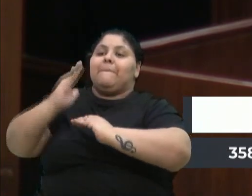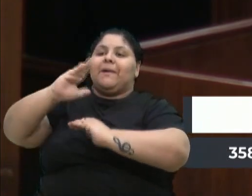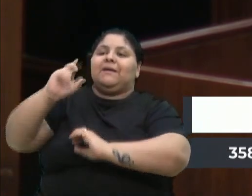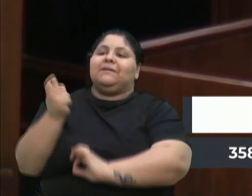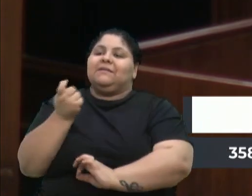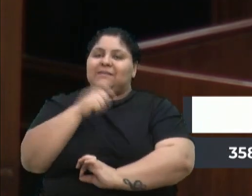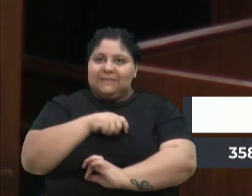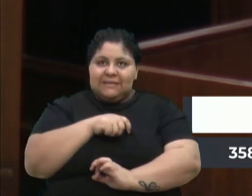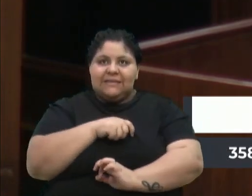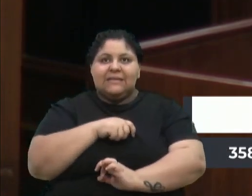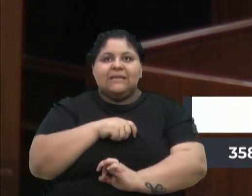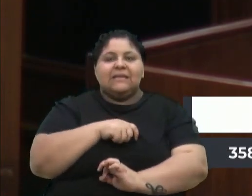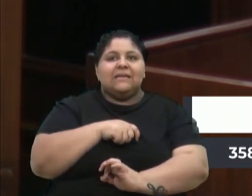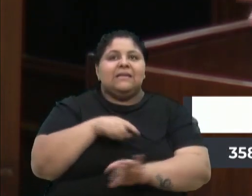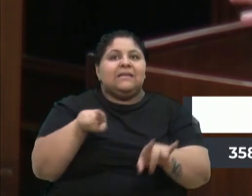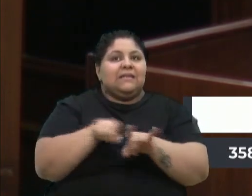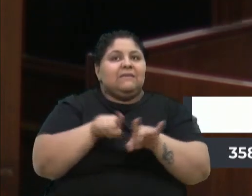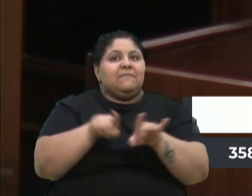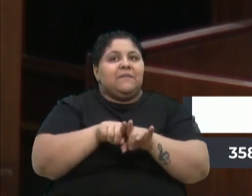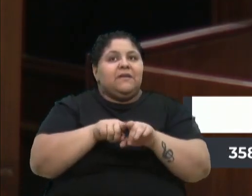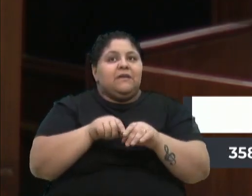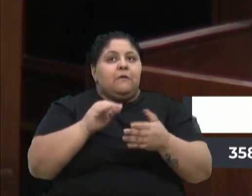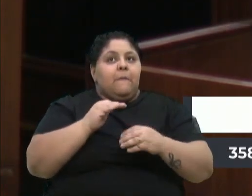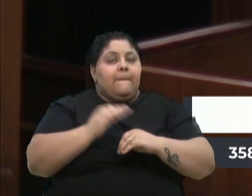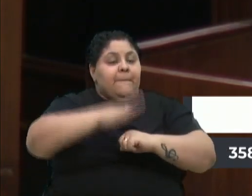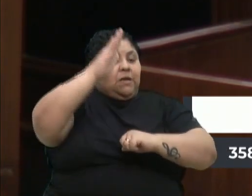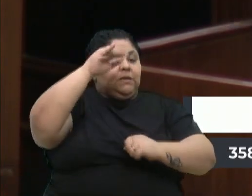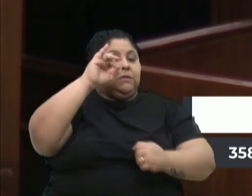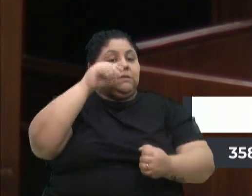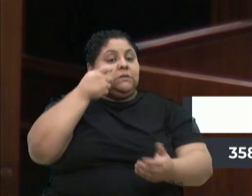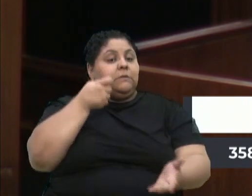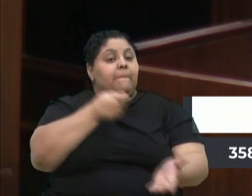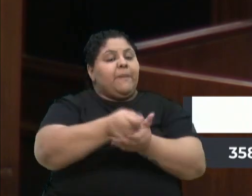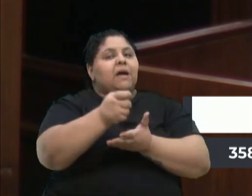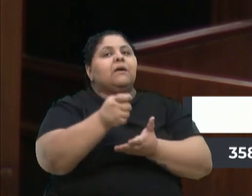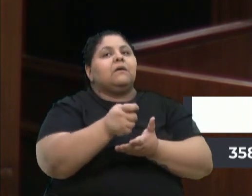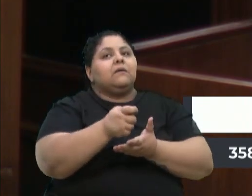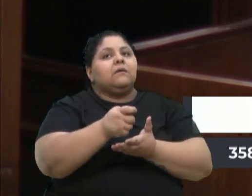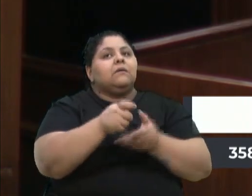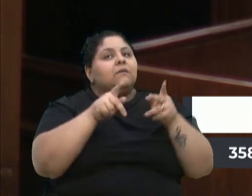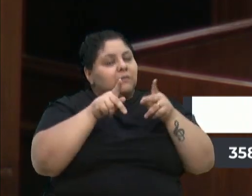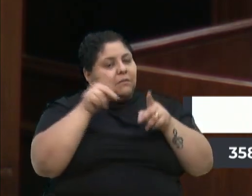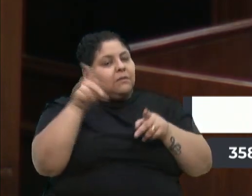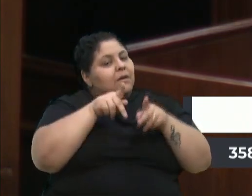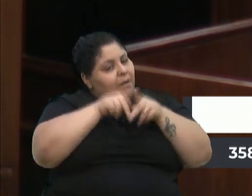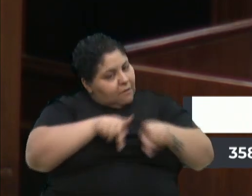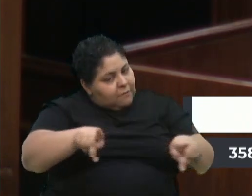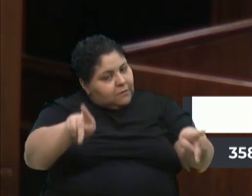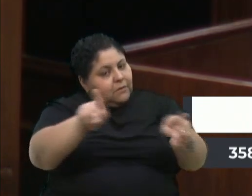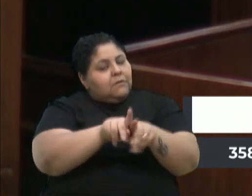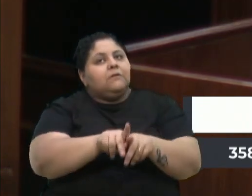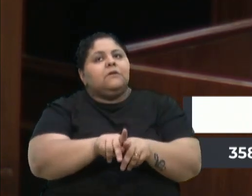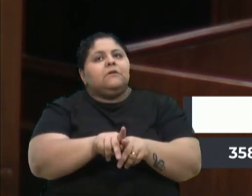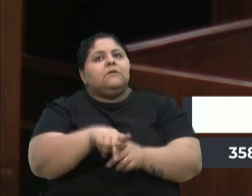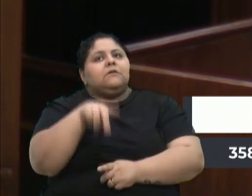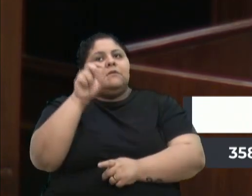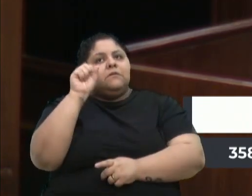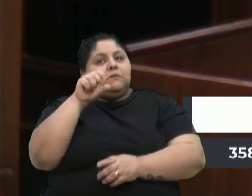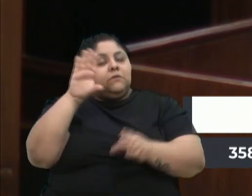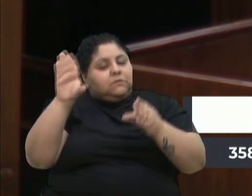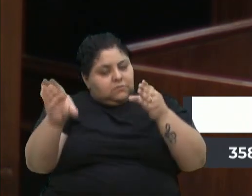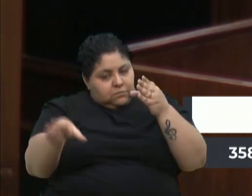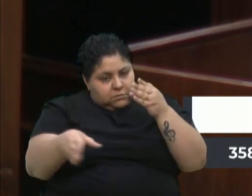e para quem mais paga, que é o contribuinte ali fora, a comunidade, a população. Então, com certeza, se essas